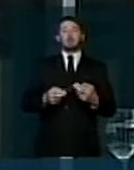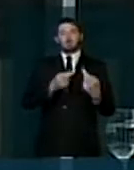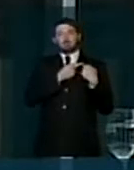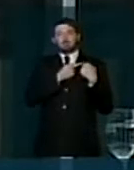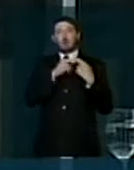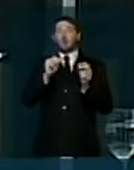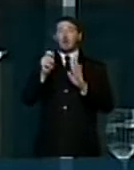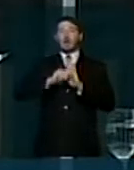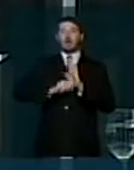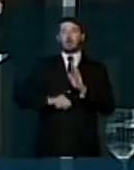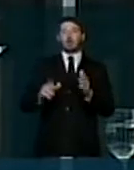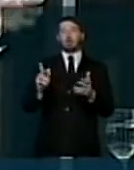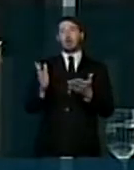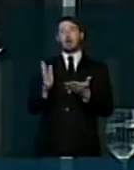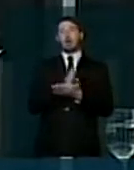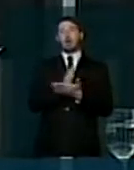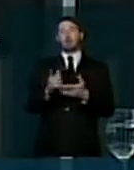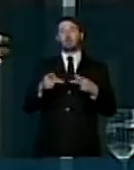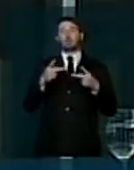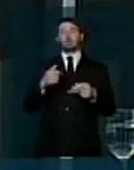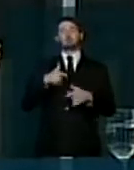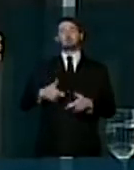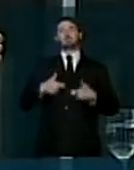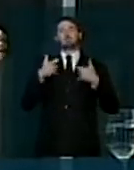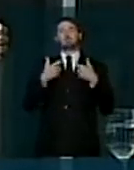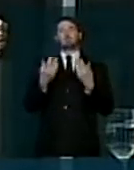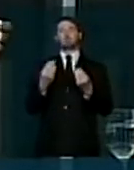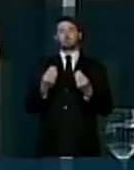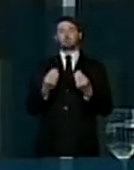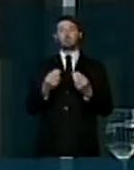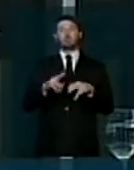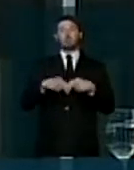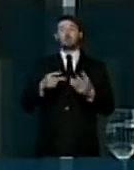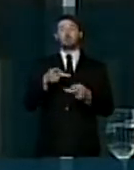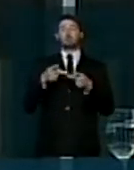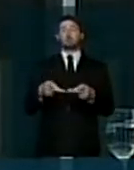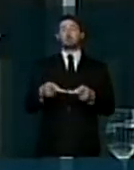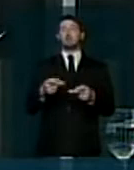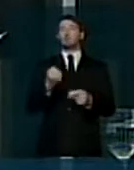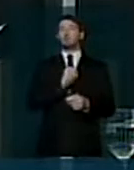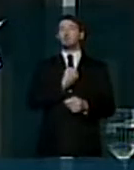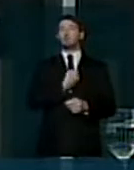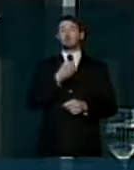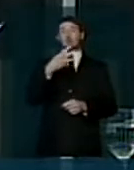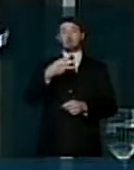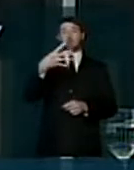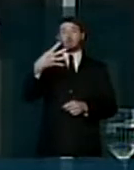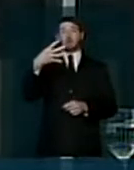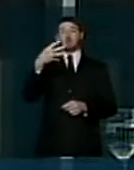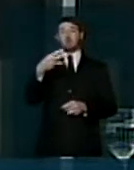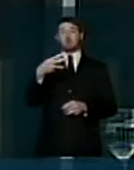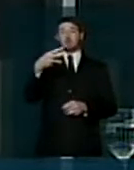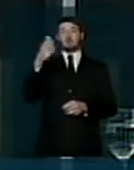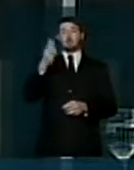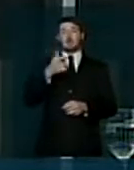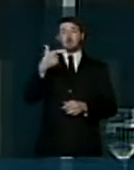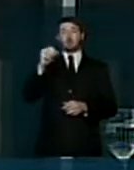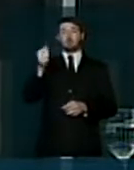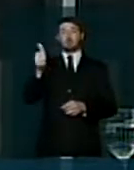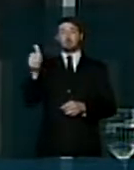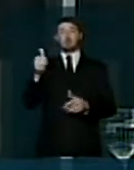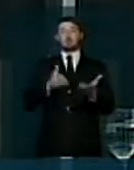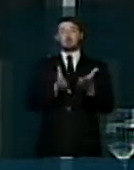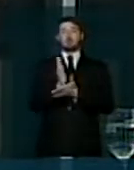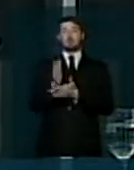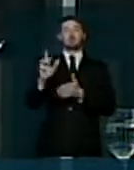alguns projetos e muito me honrei de ser relator ao projeto de lei número 343 de 2011, que foi